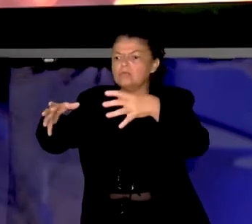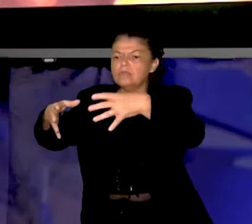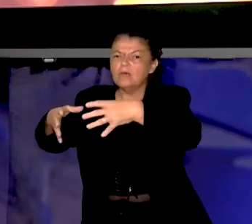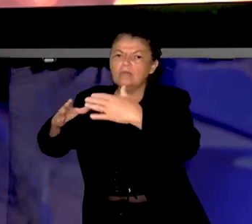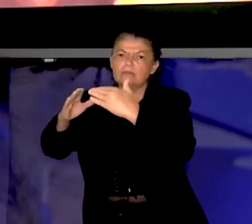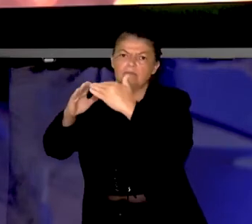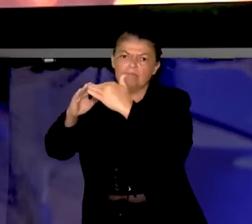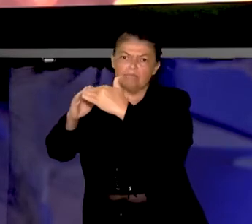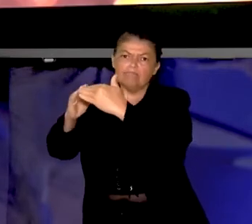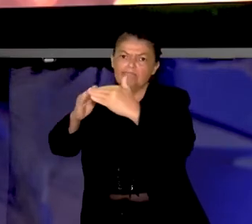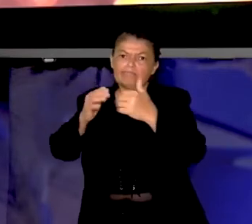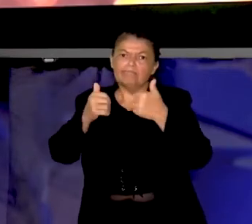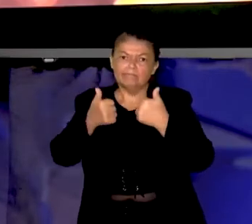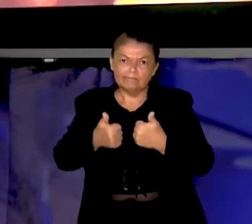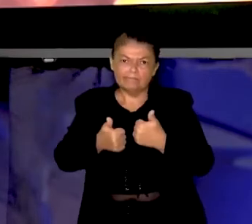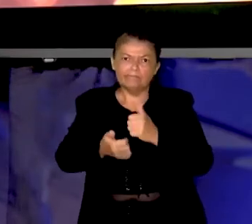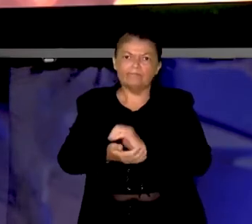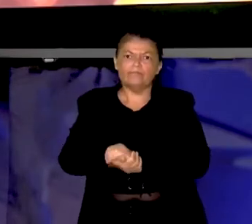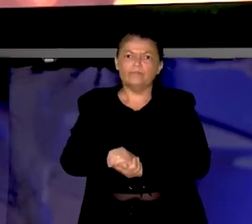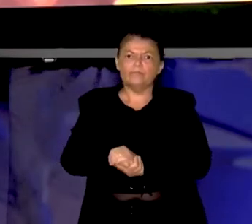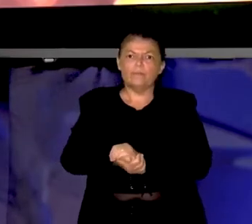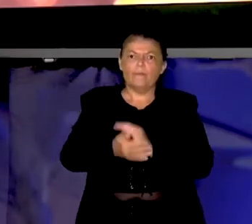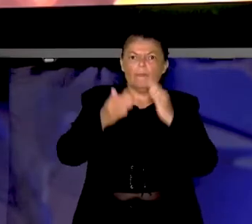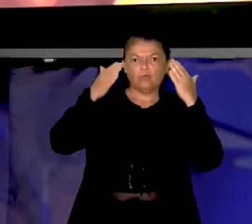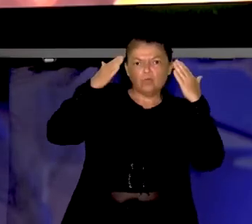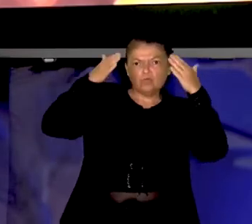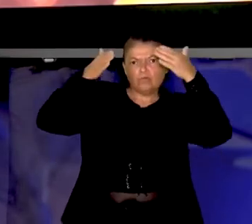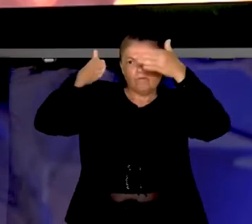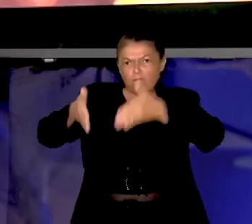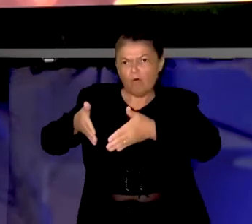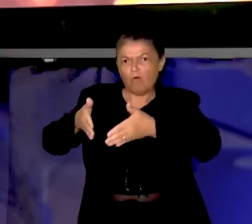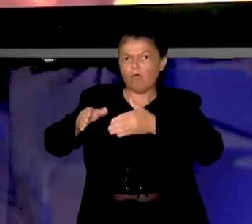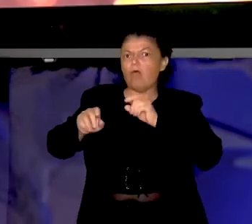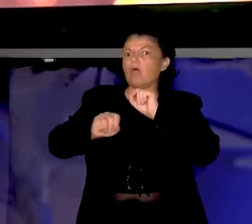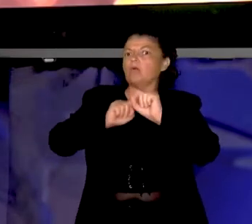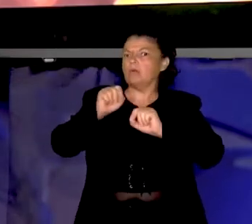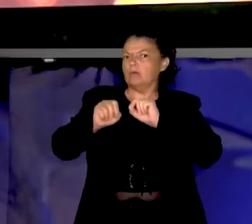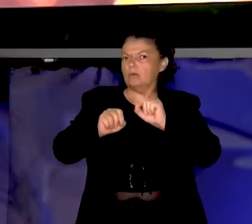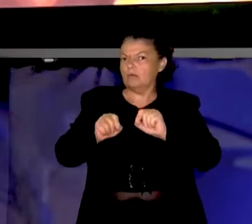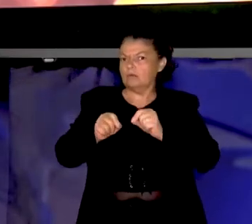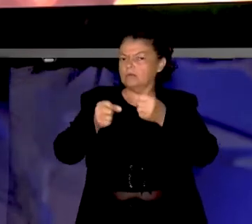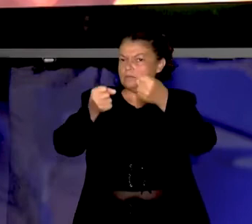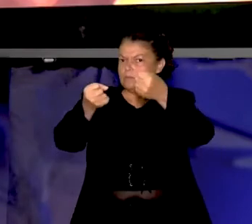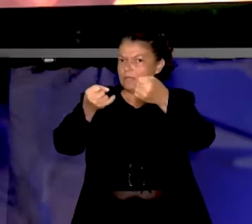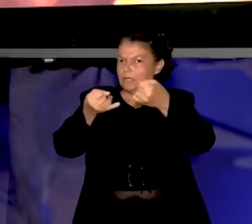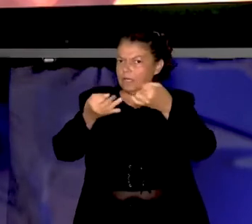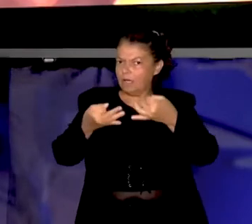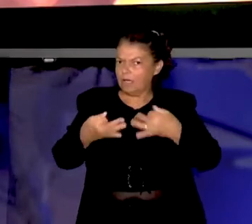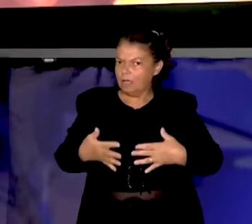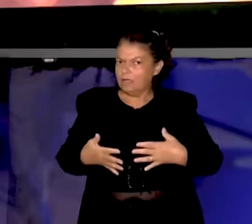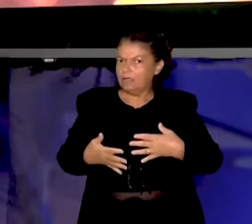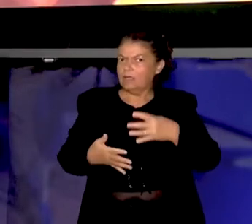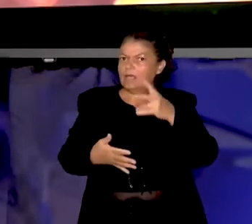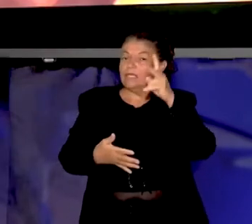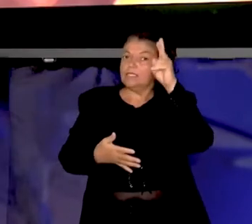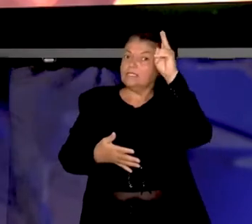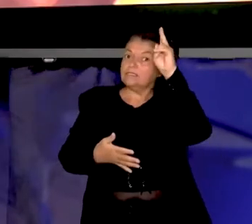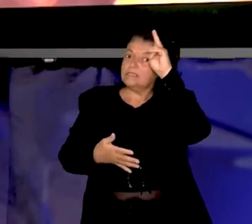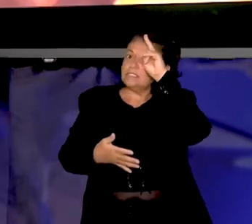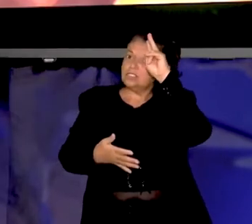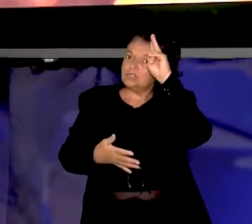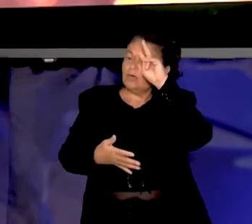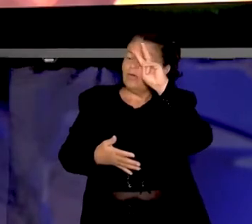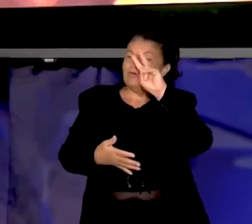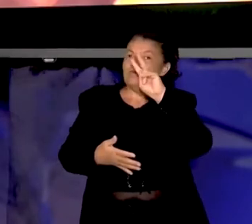no Brasil. Bom, mas o nosso foco, repito, é olhar e falar sobre esta experiência